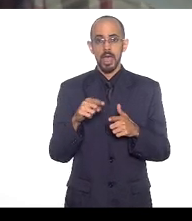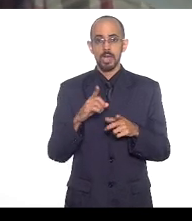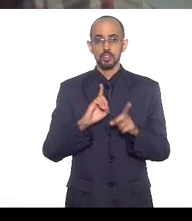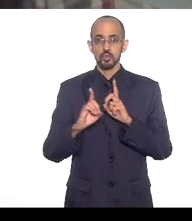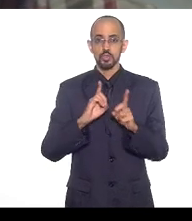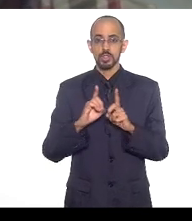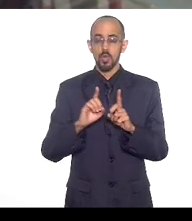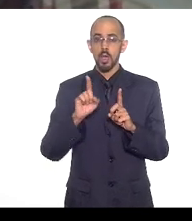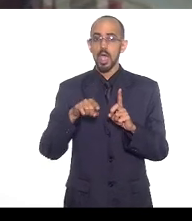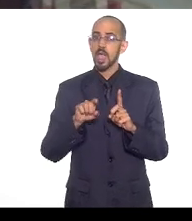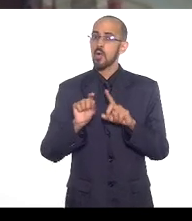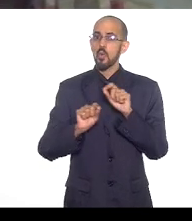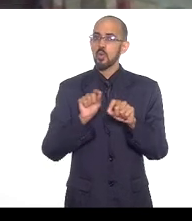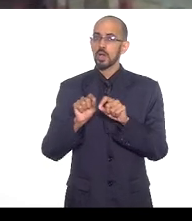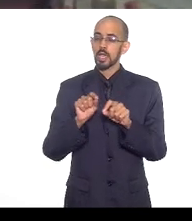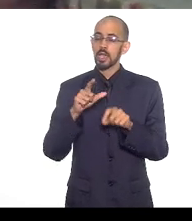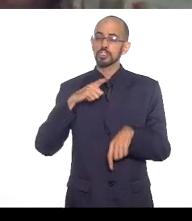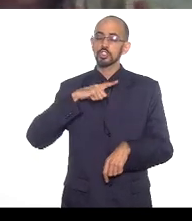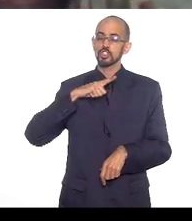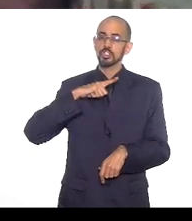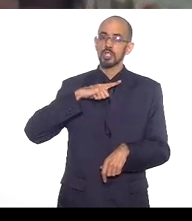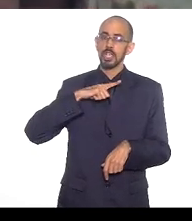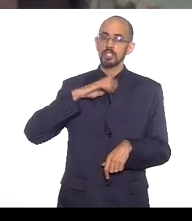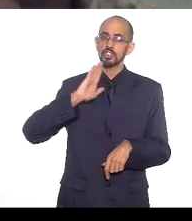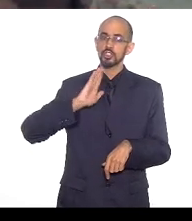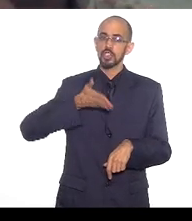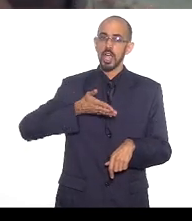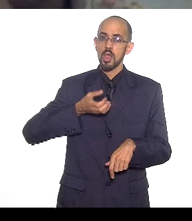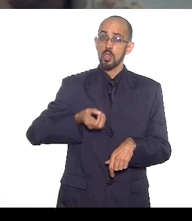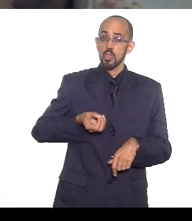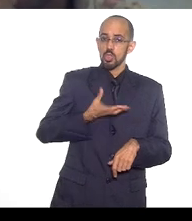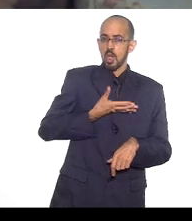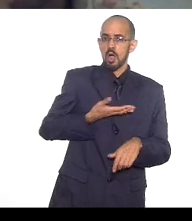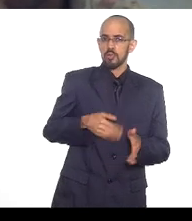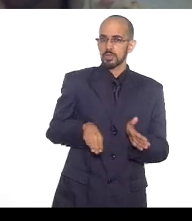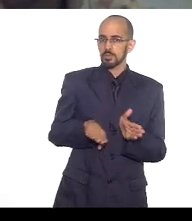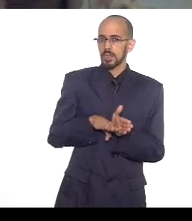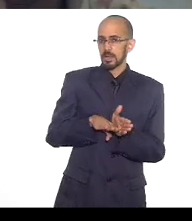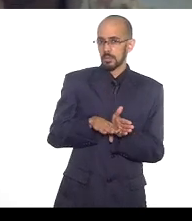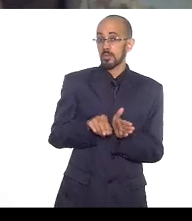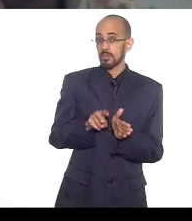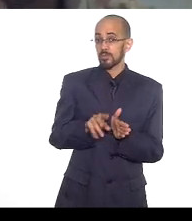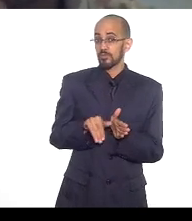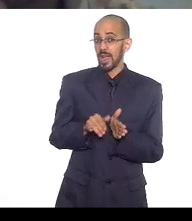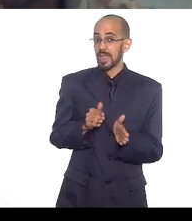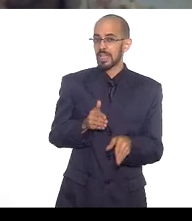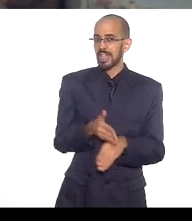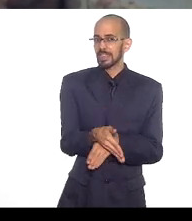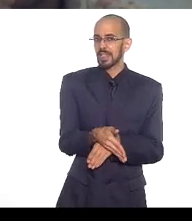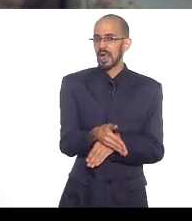temos na mão novas plataformas que entrarão,